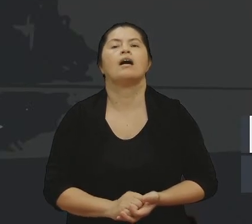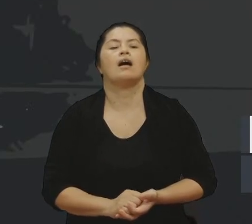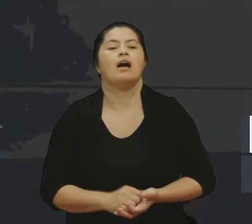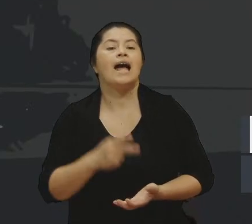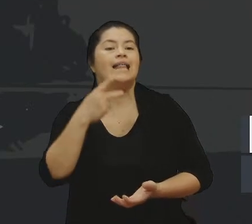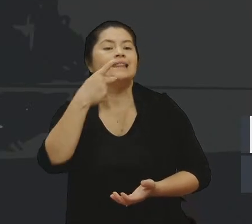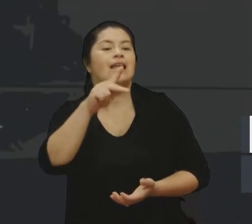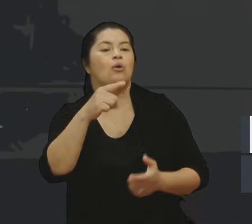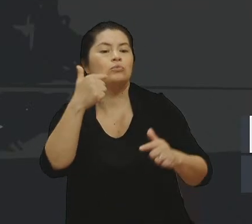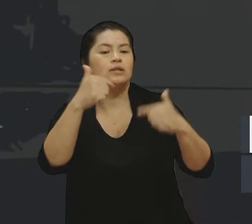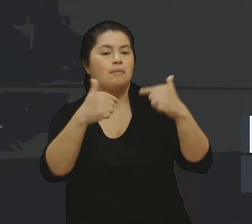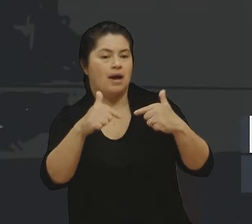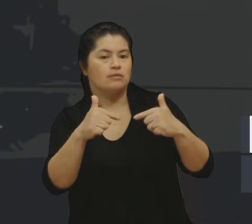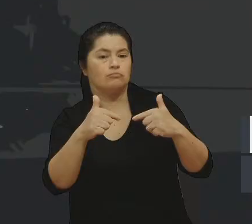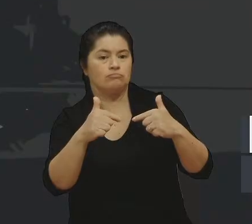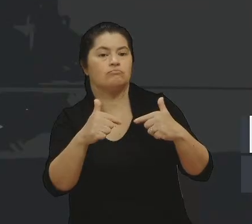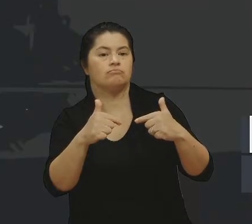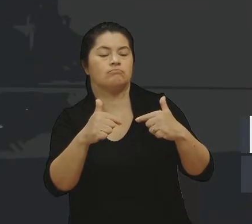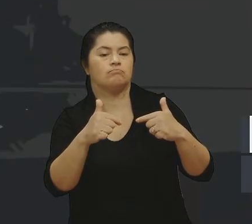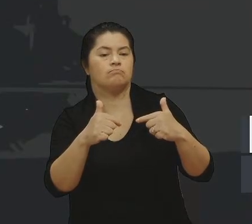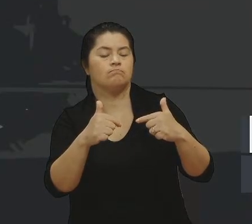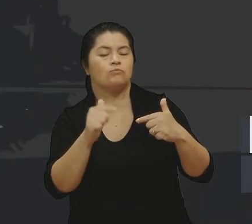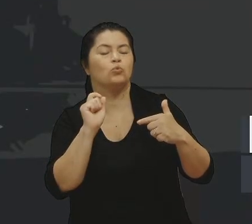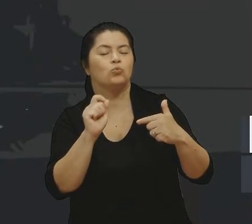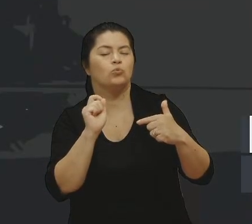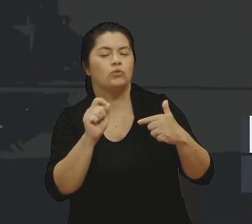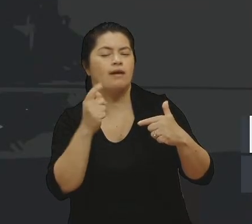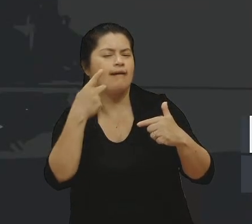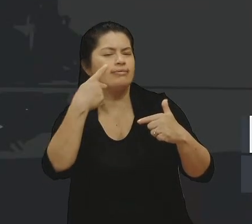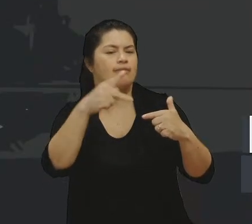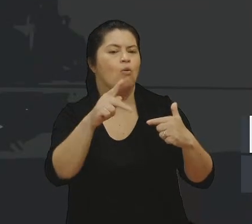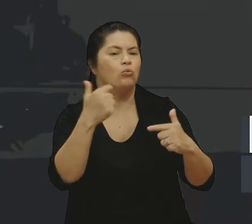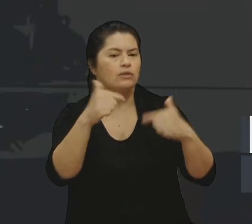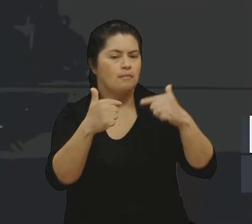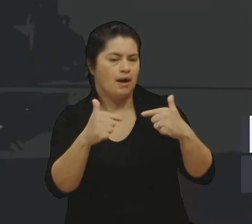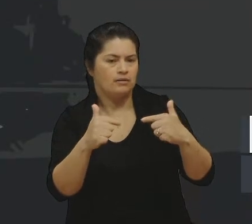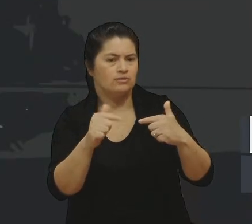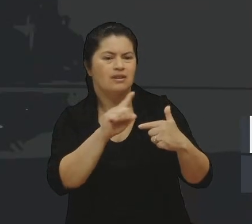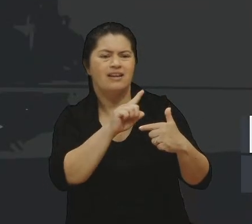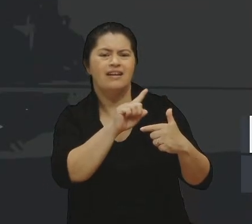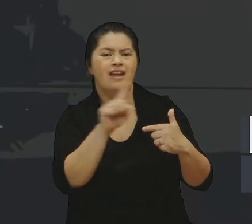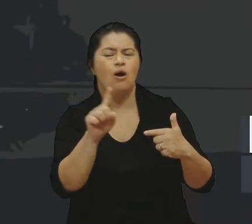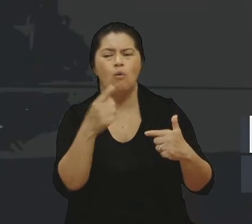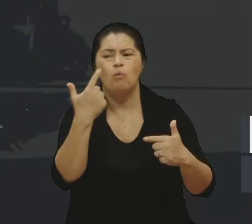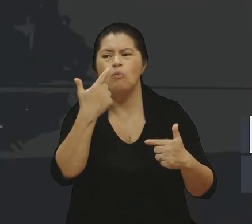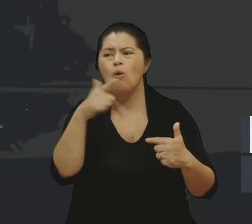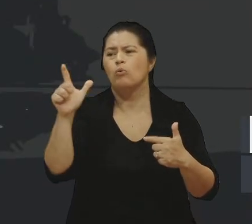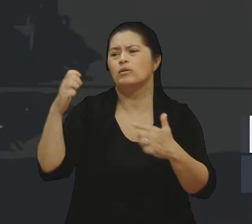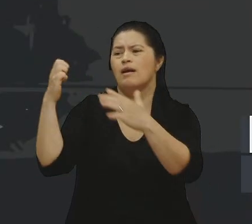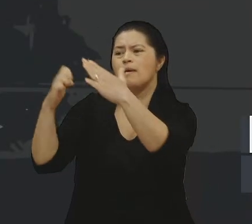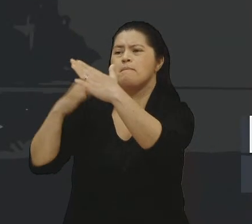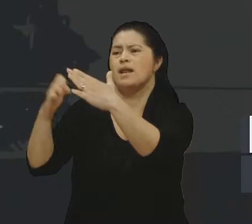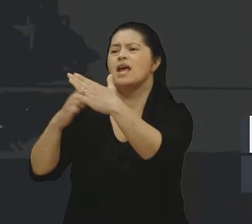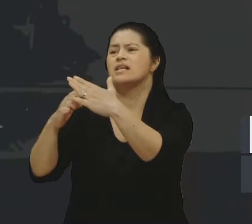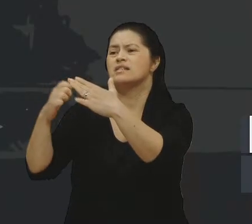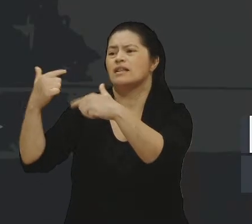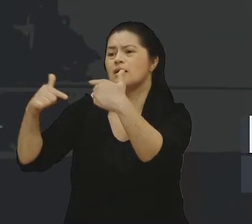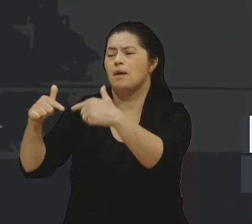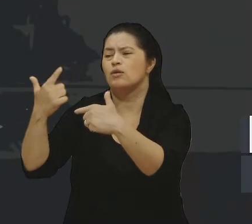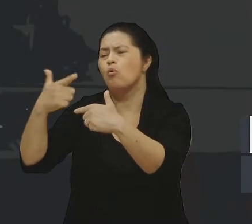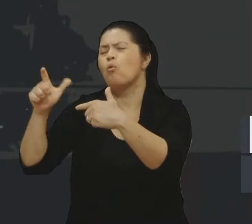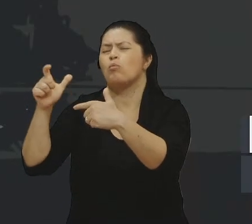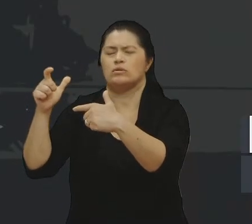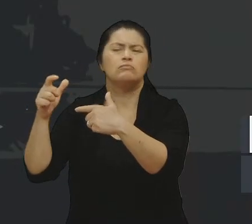do fruto do seu trabalho. Ou seja, é o seu trabalho. Não é o trabalho da empresa que você trabalha hoje. Não